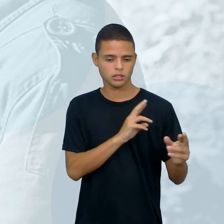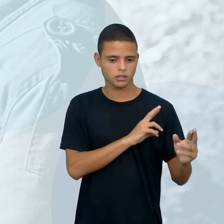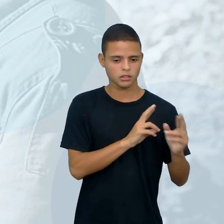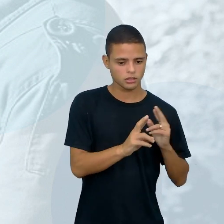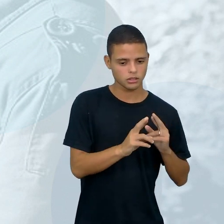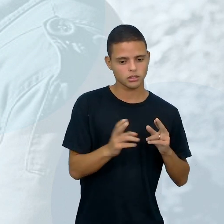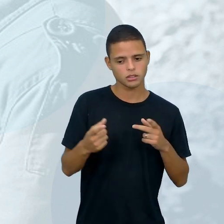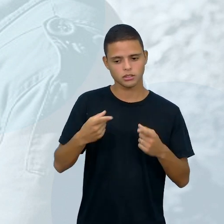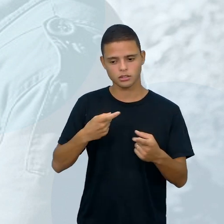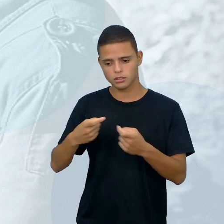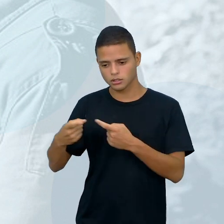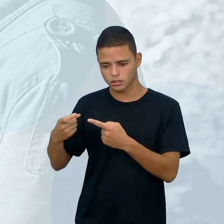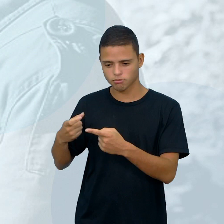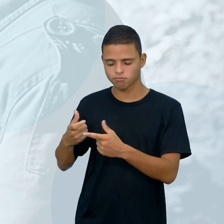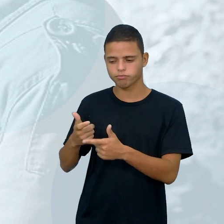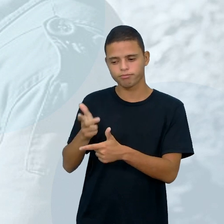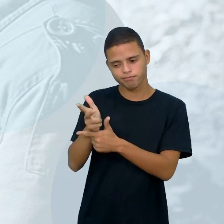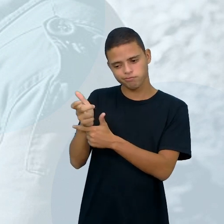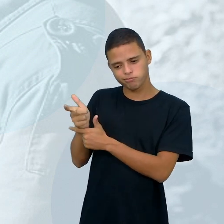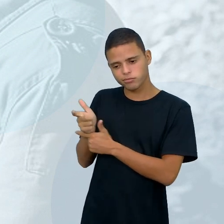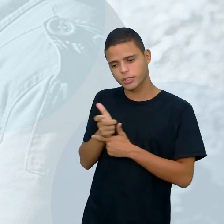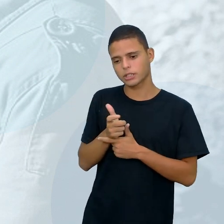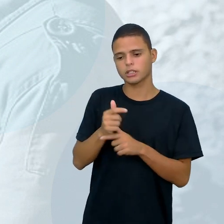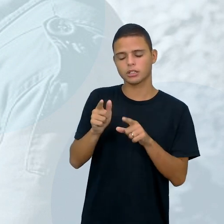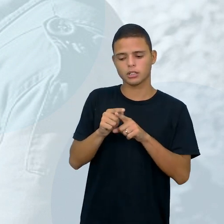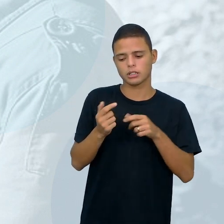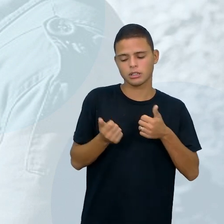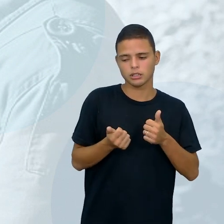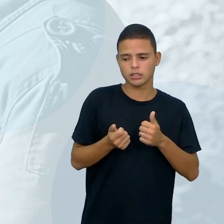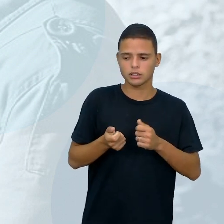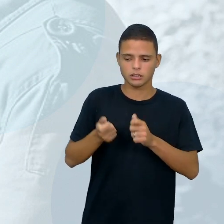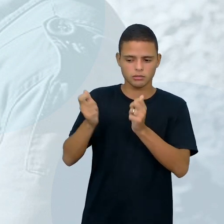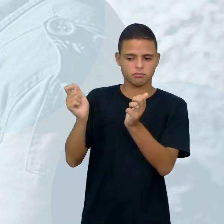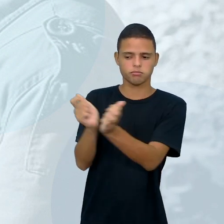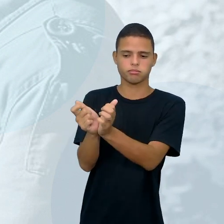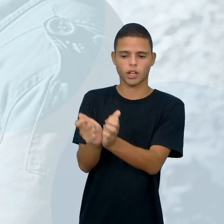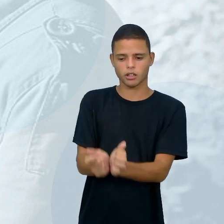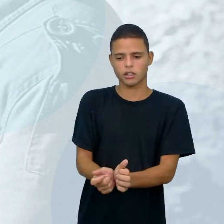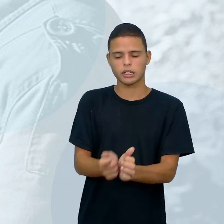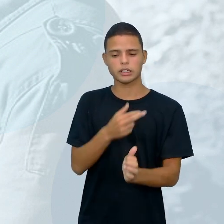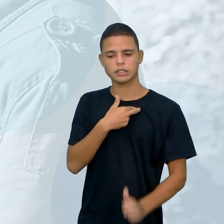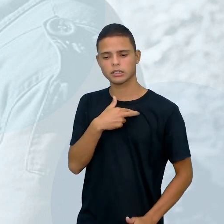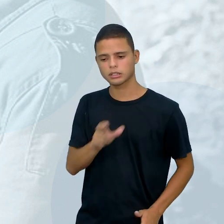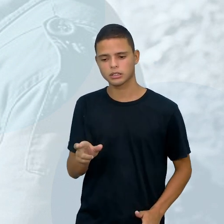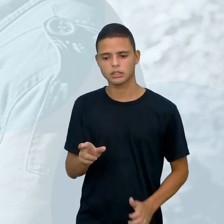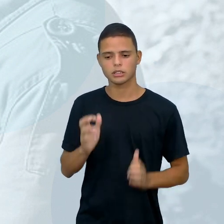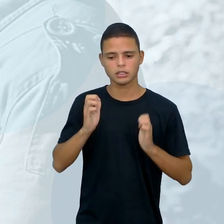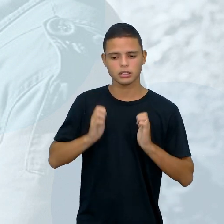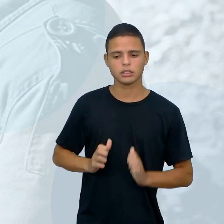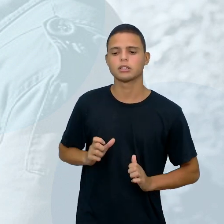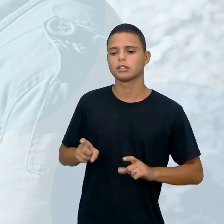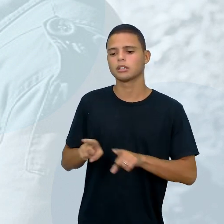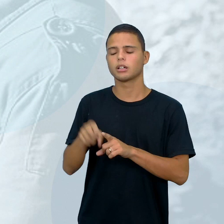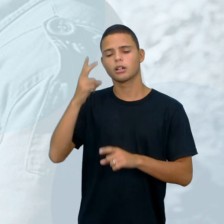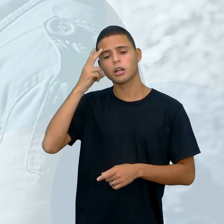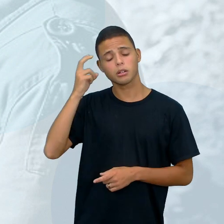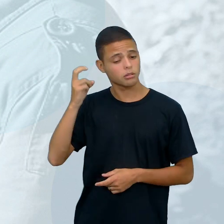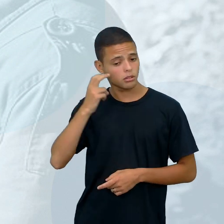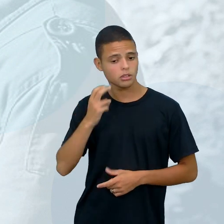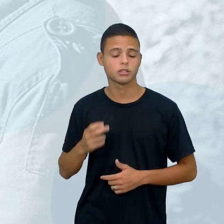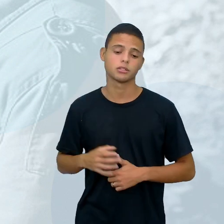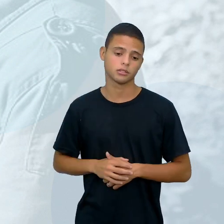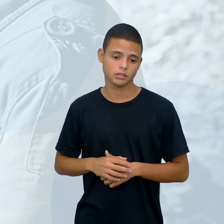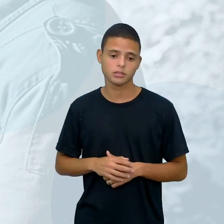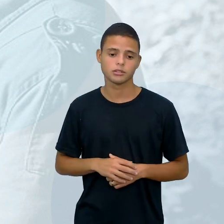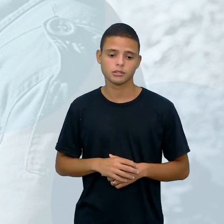guerra e o conflito armado com as perseguições religiosas, étnicas e culturais. Então,